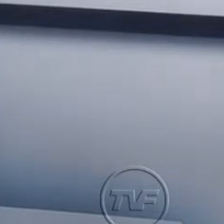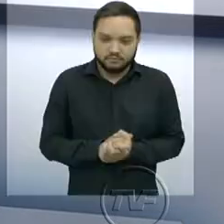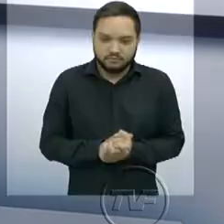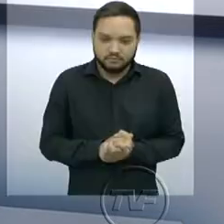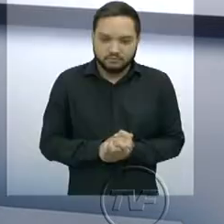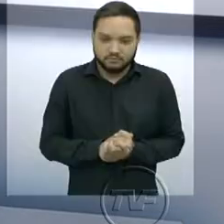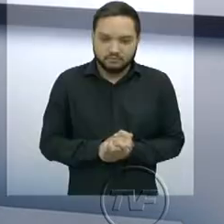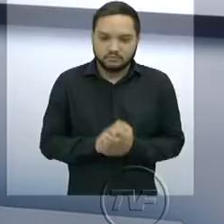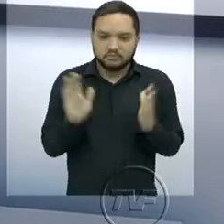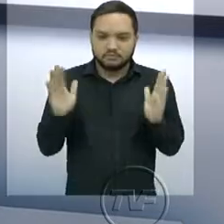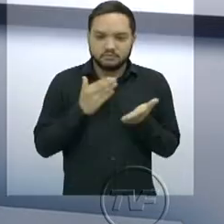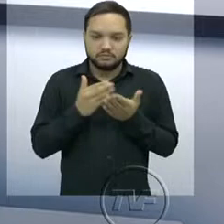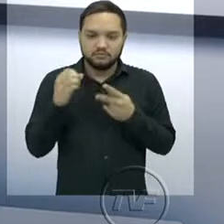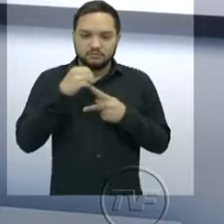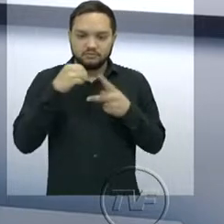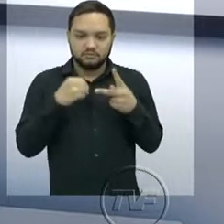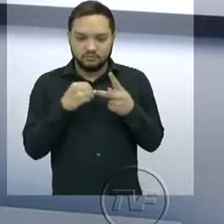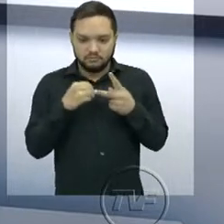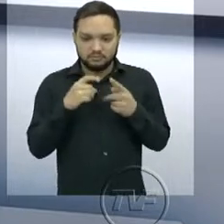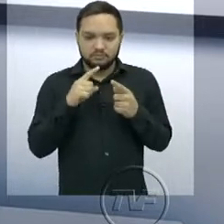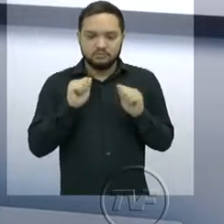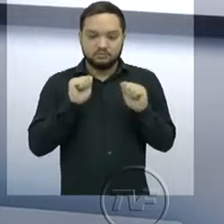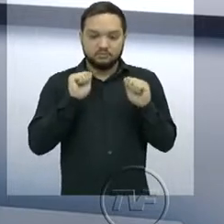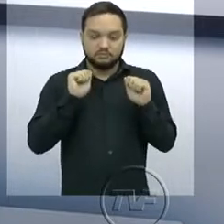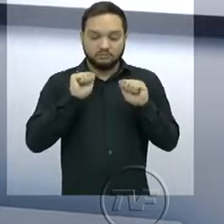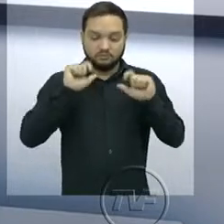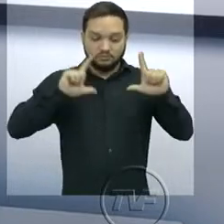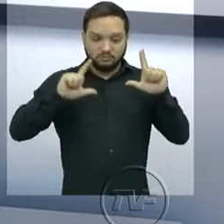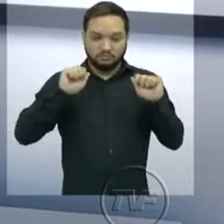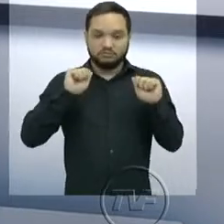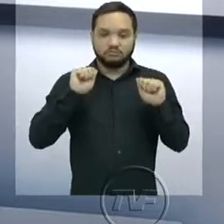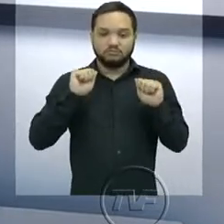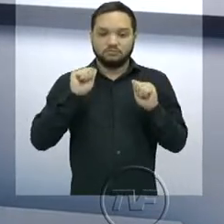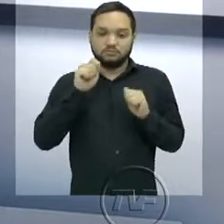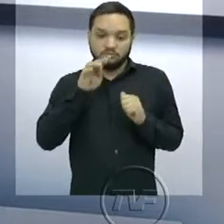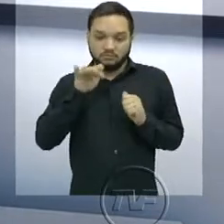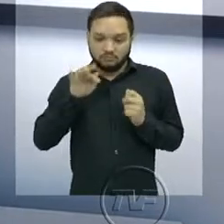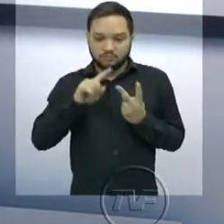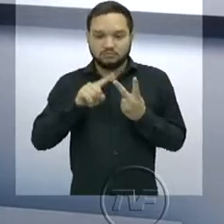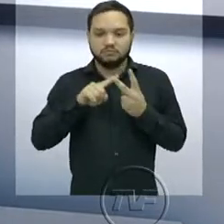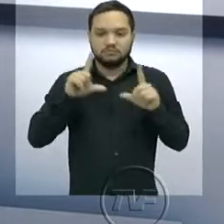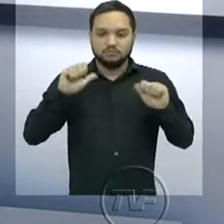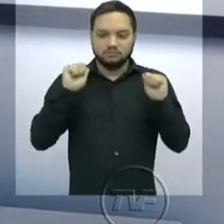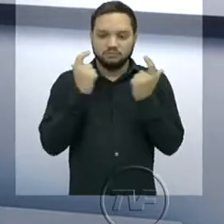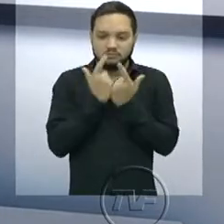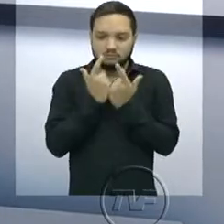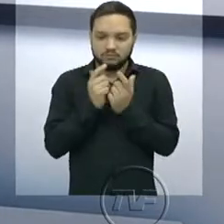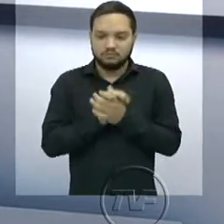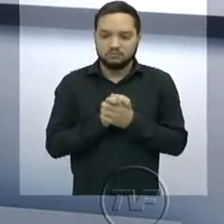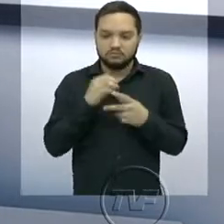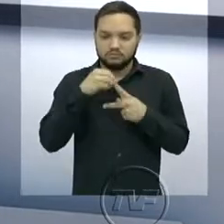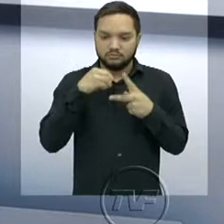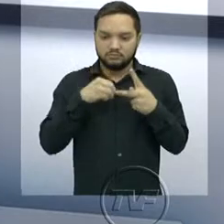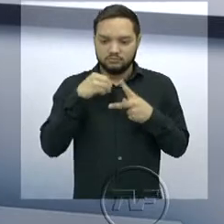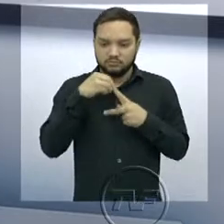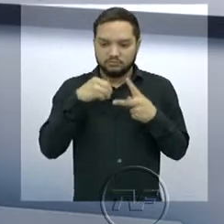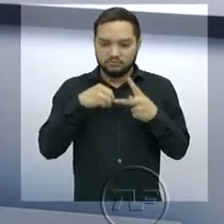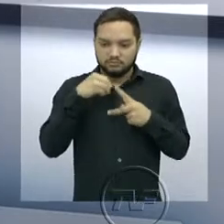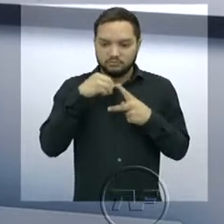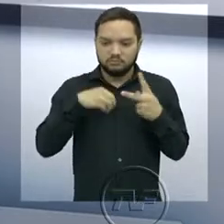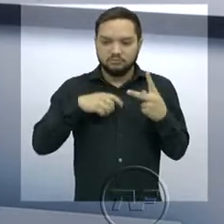TV Assembleia, da Assembleia Legislativa. O programa Pela Ordem, transmitido por